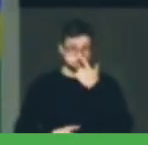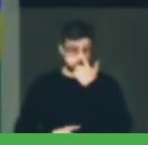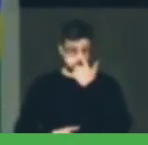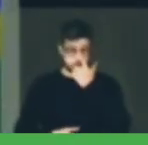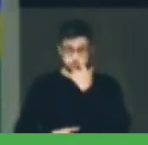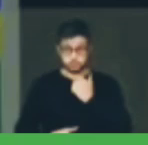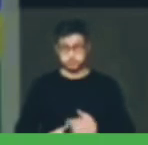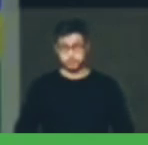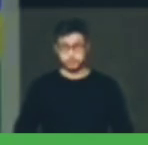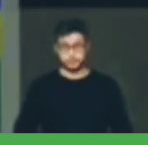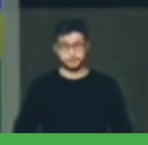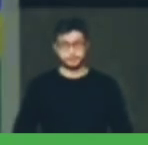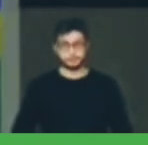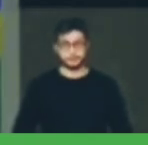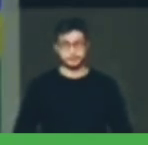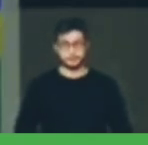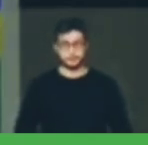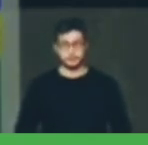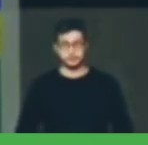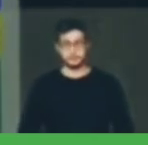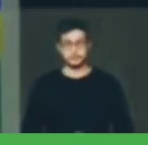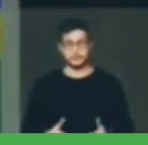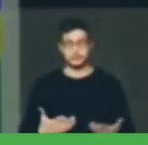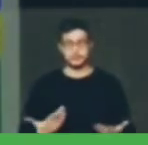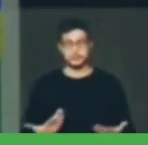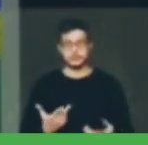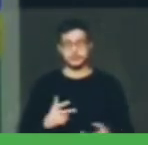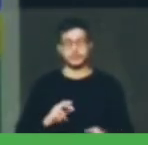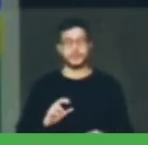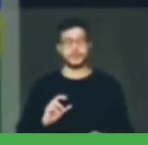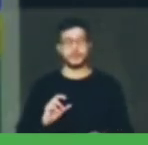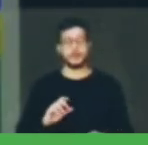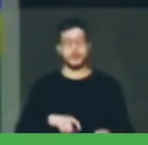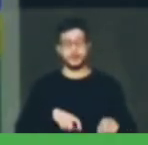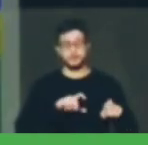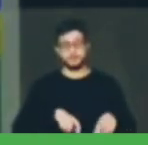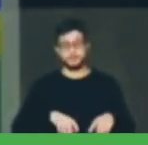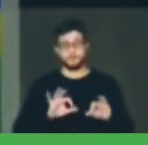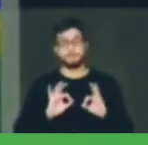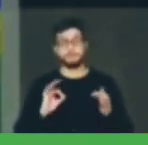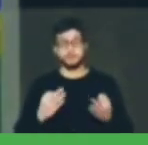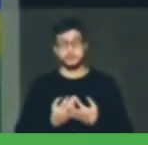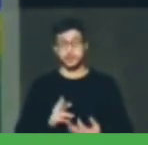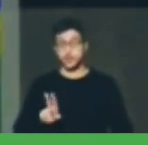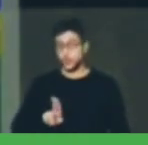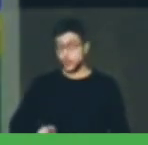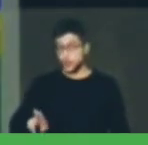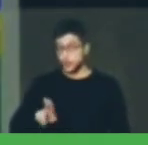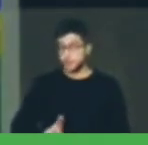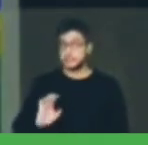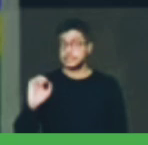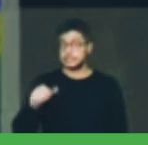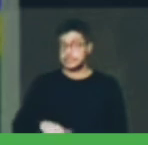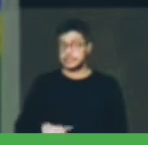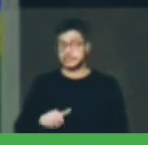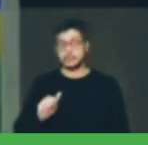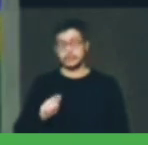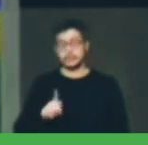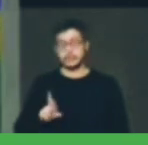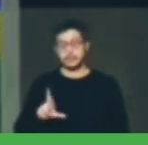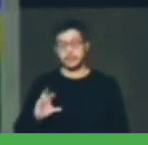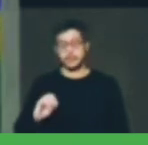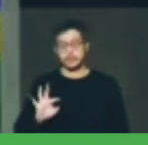veneno, depende da dose. O pequeno agricultor no Brasil inteiro usa agrotóxico. Então não me venha